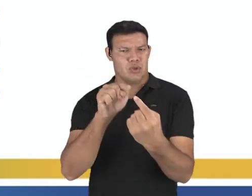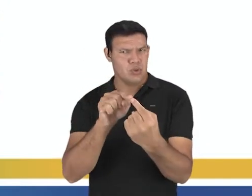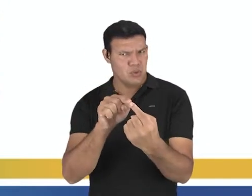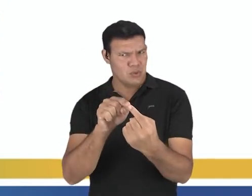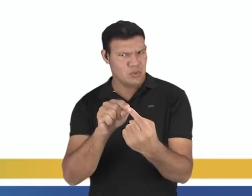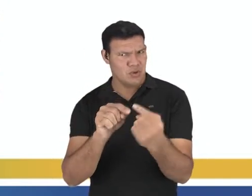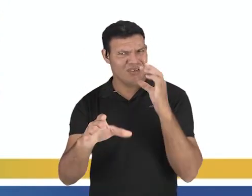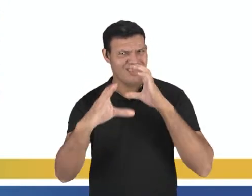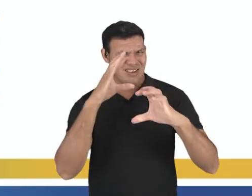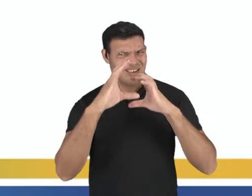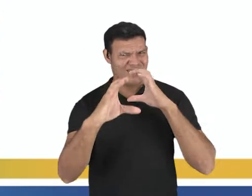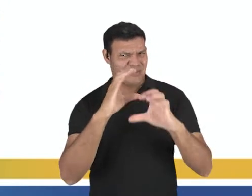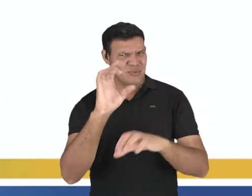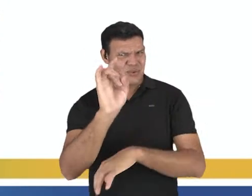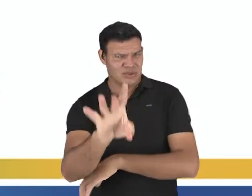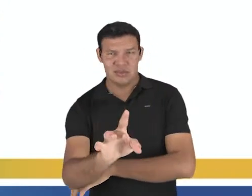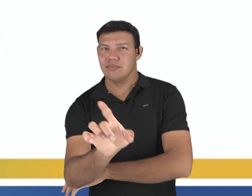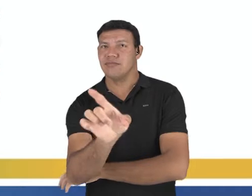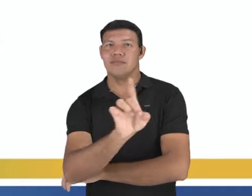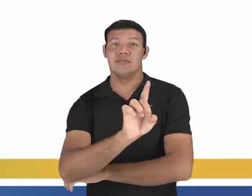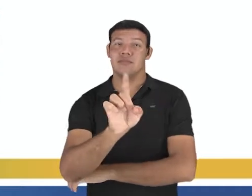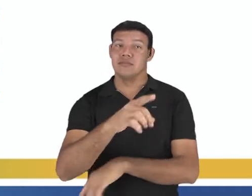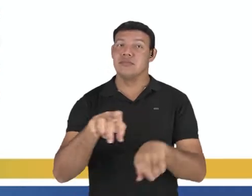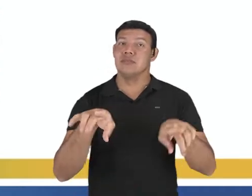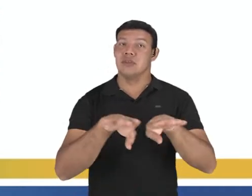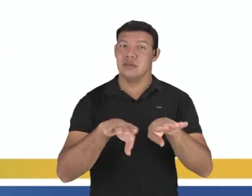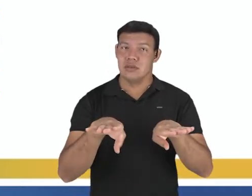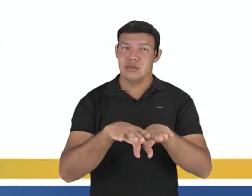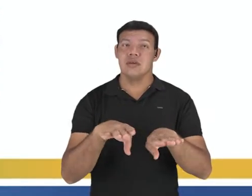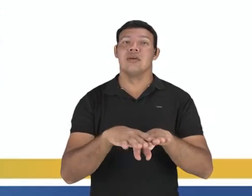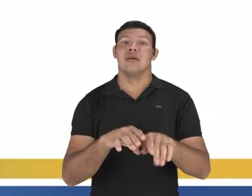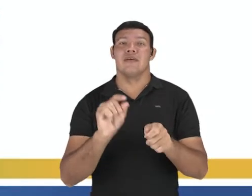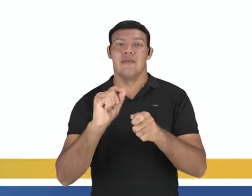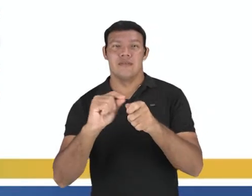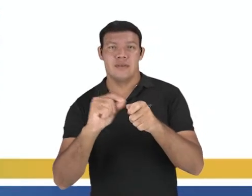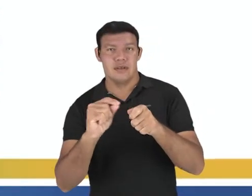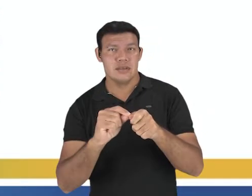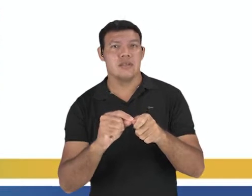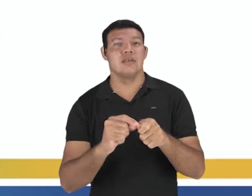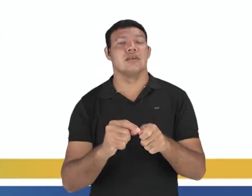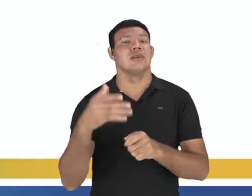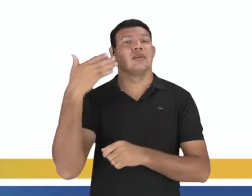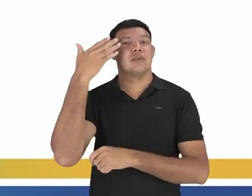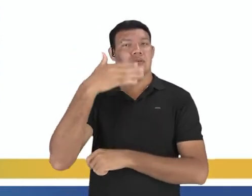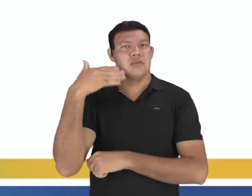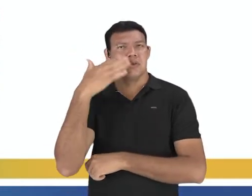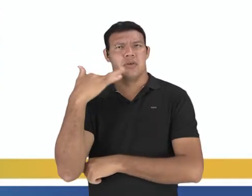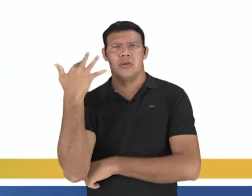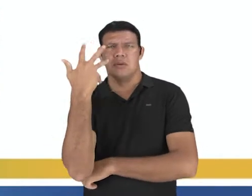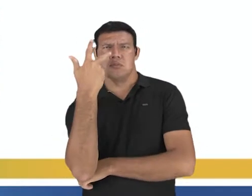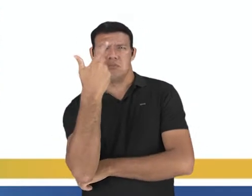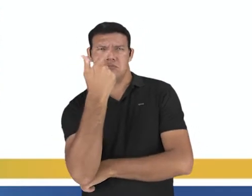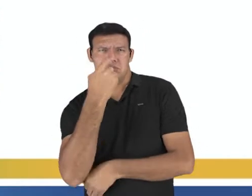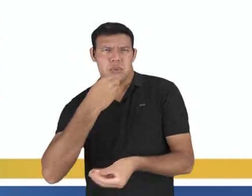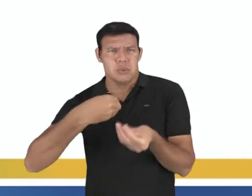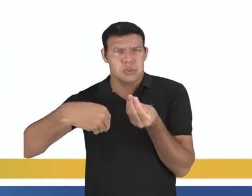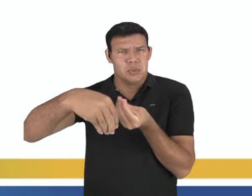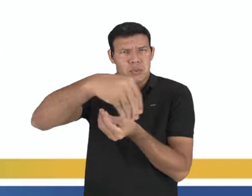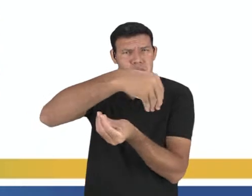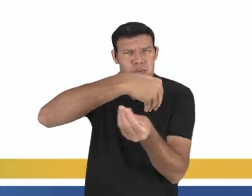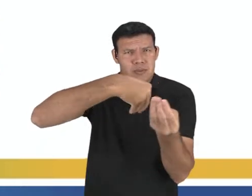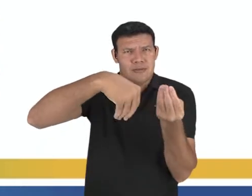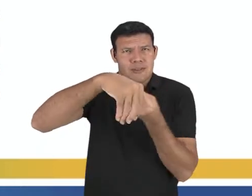mas também construir um dizer que seja belo ou envolvente em um nível sensível